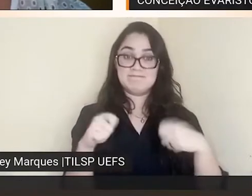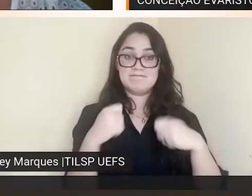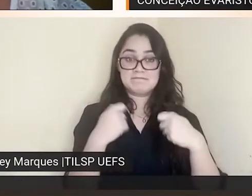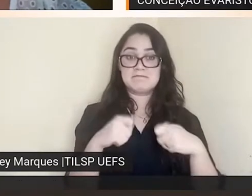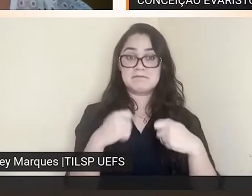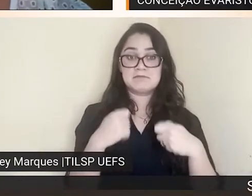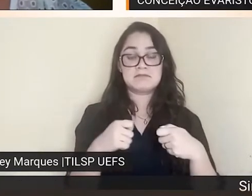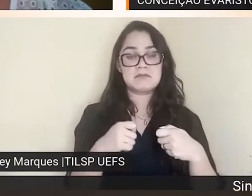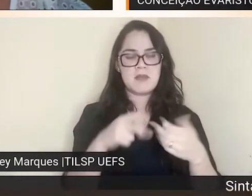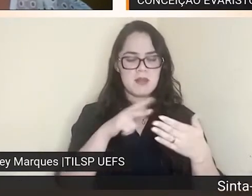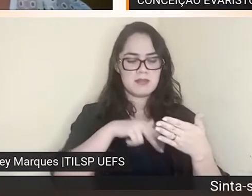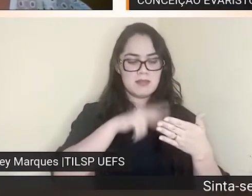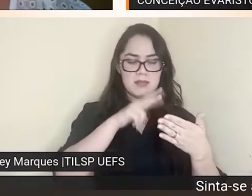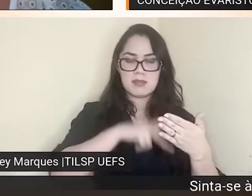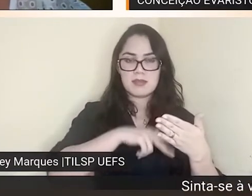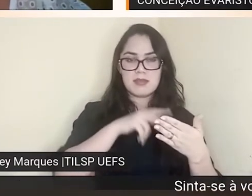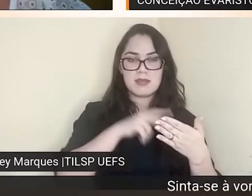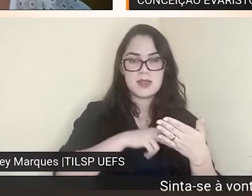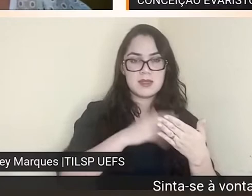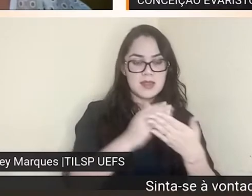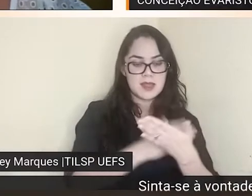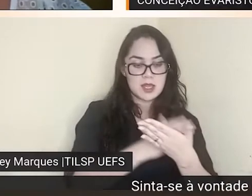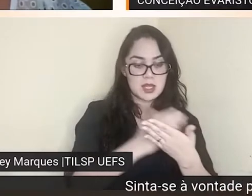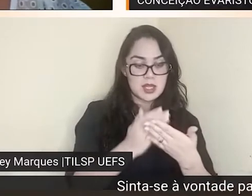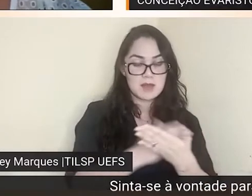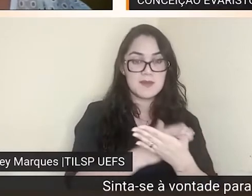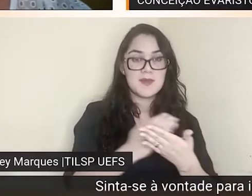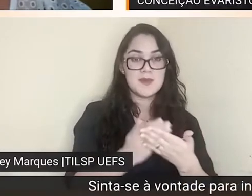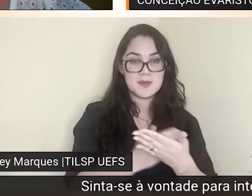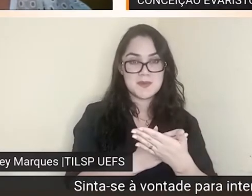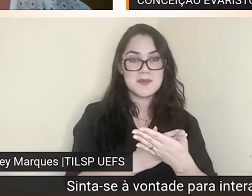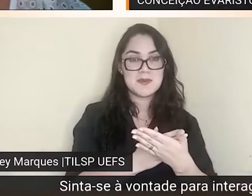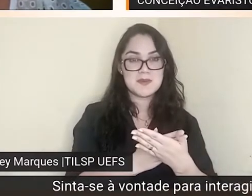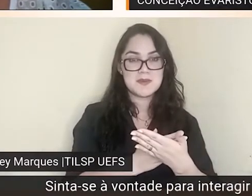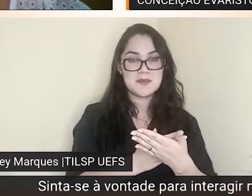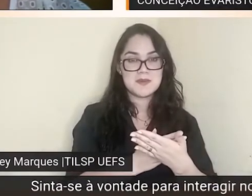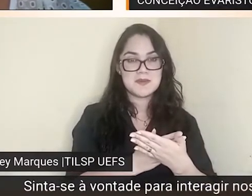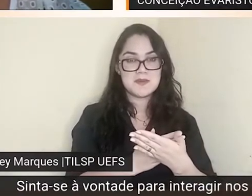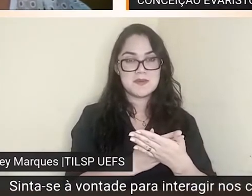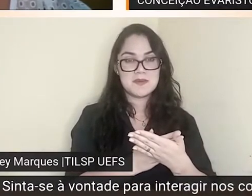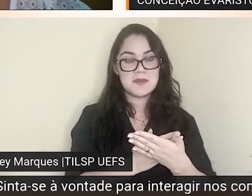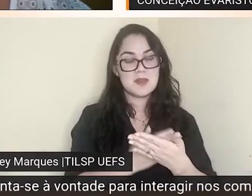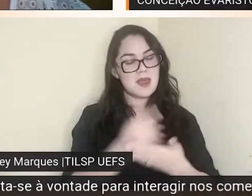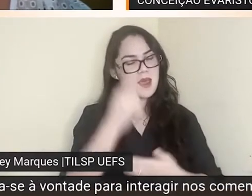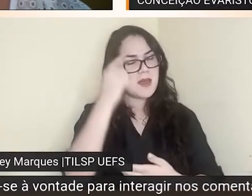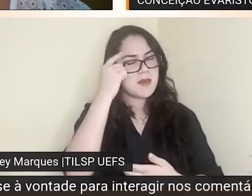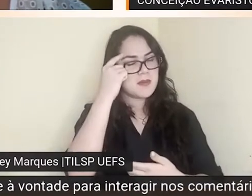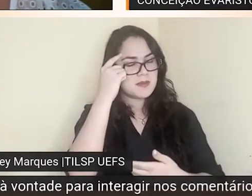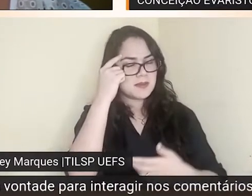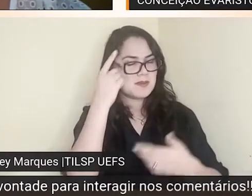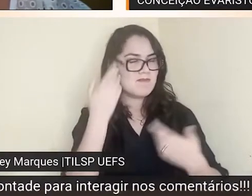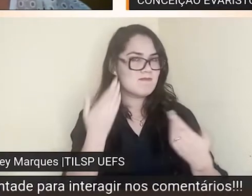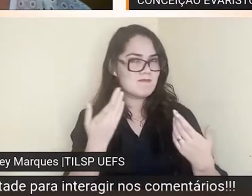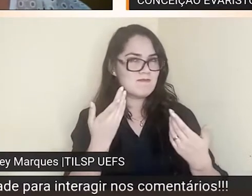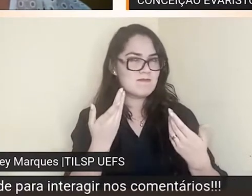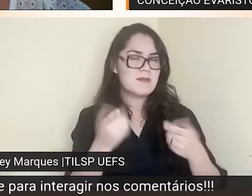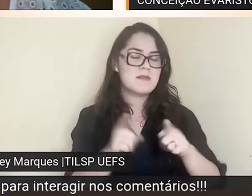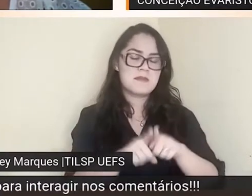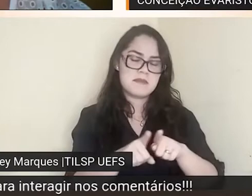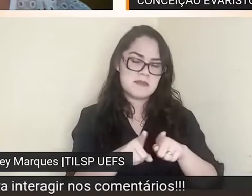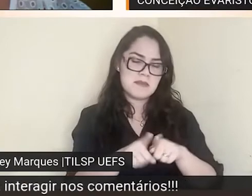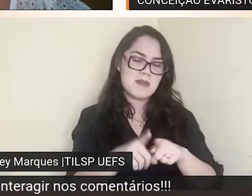é preciso ler também esses livros, ou a minha obra, pensando também que